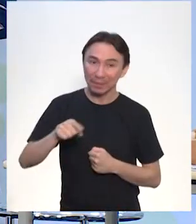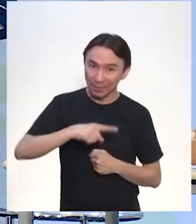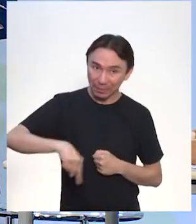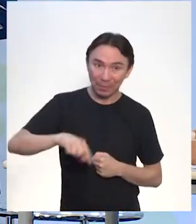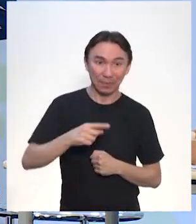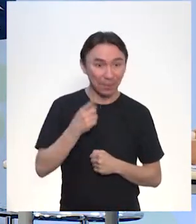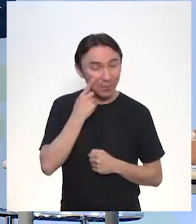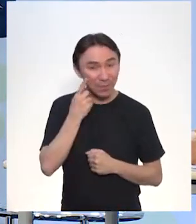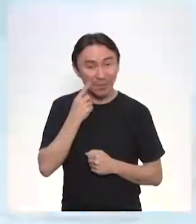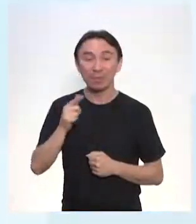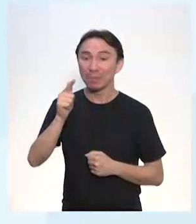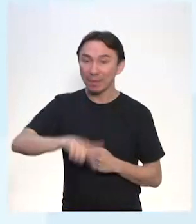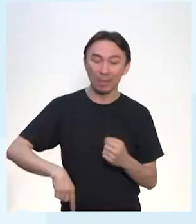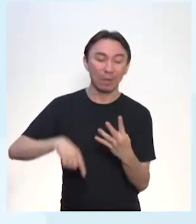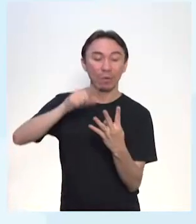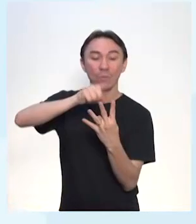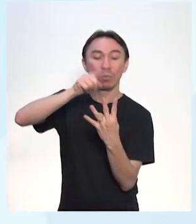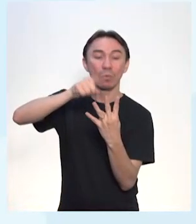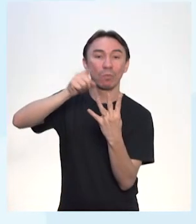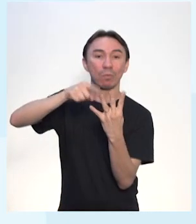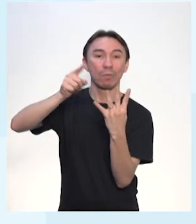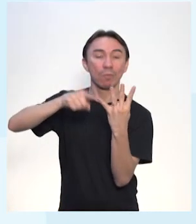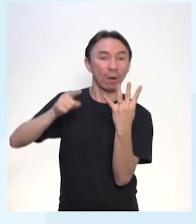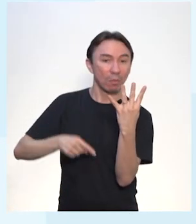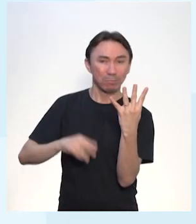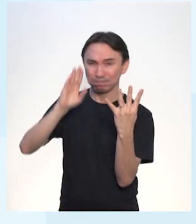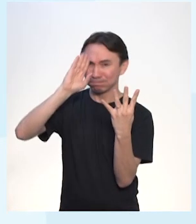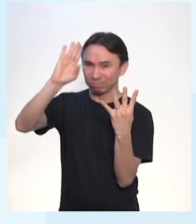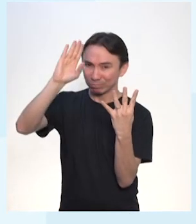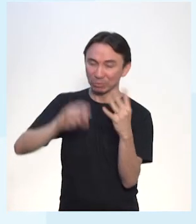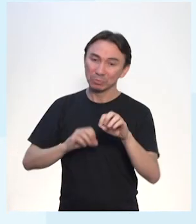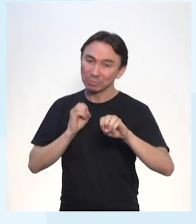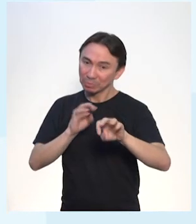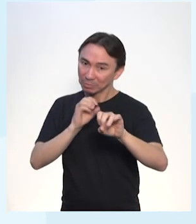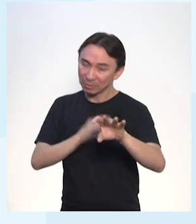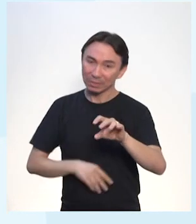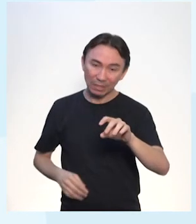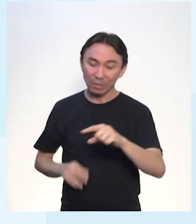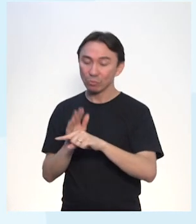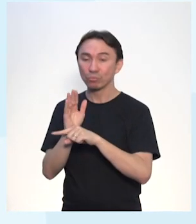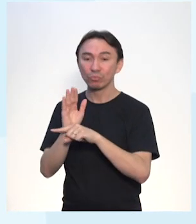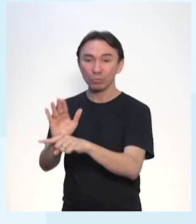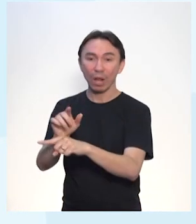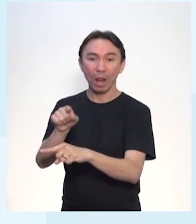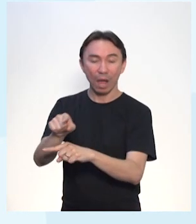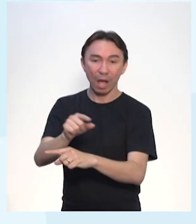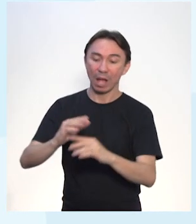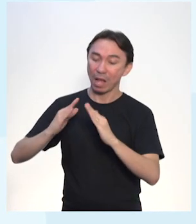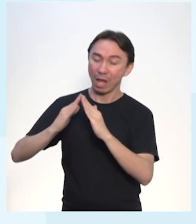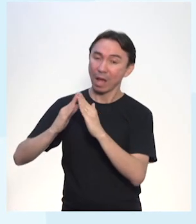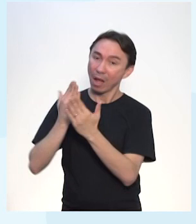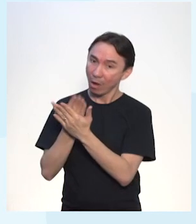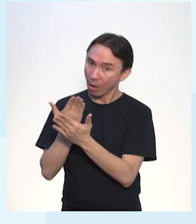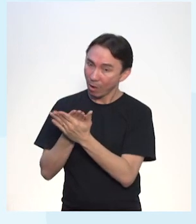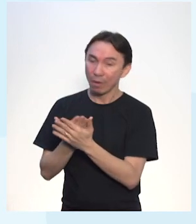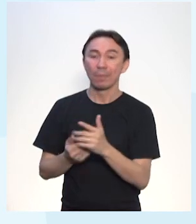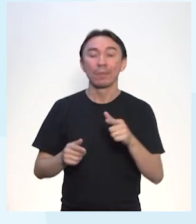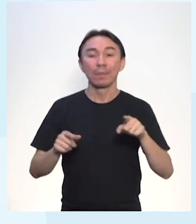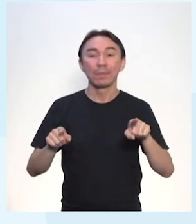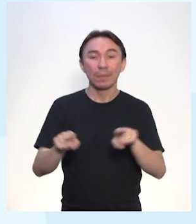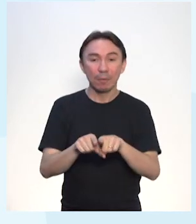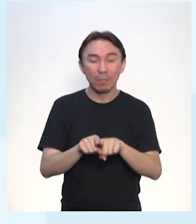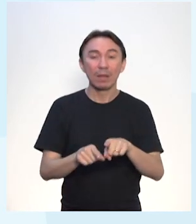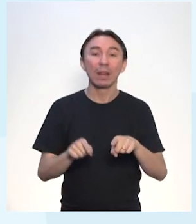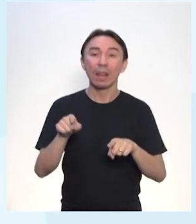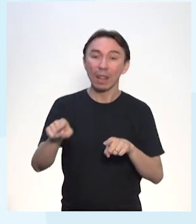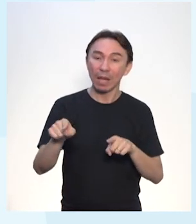da educação para sustentar as ações da escola, bem como auxiliar o estudante na